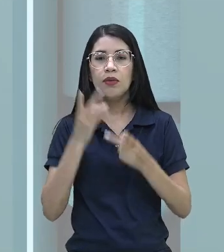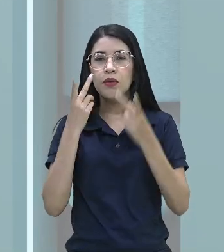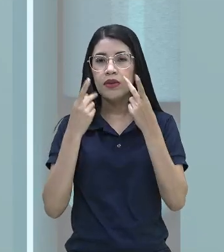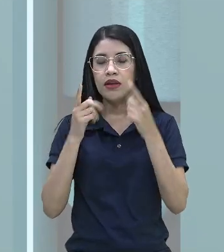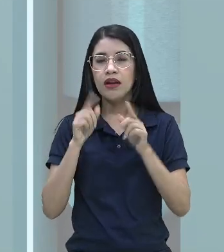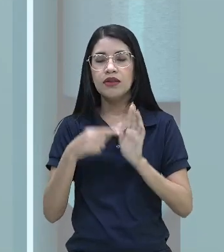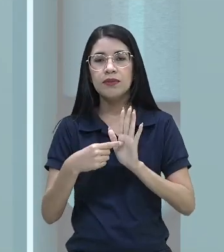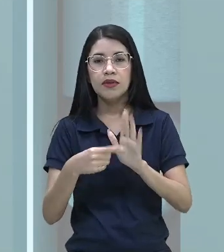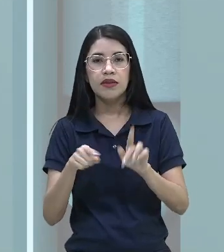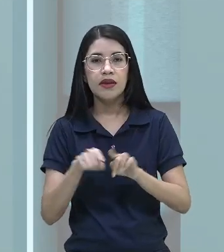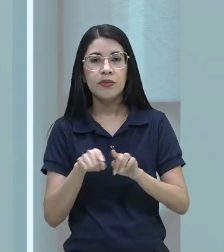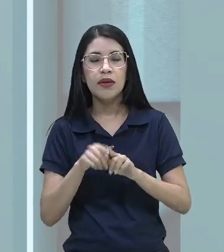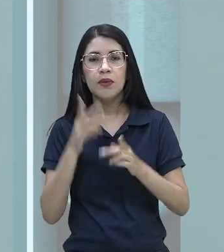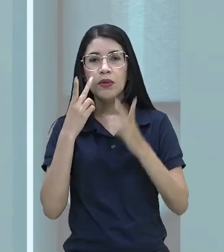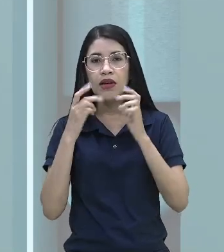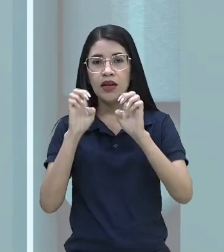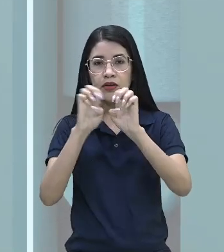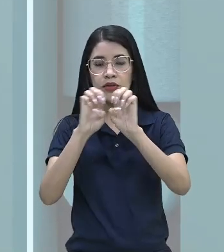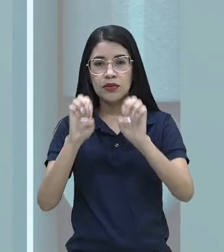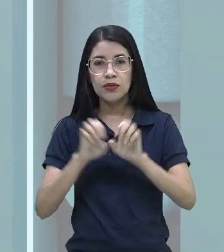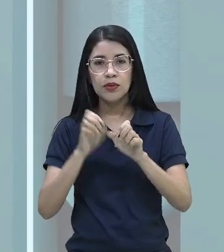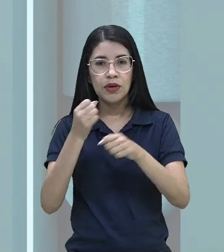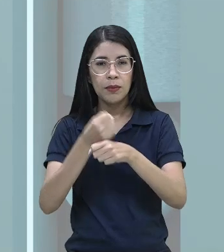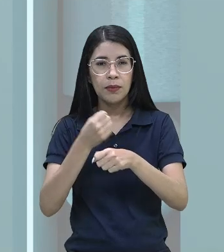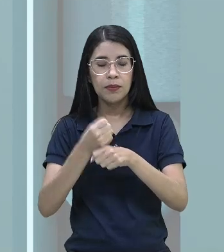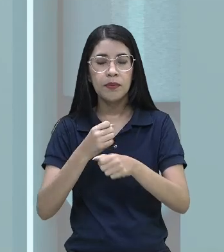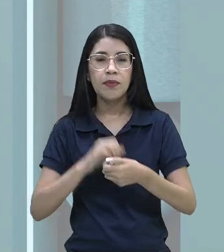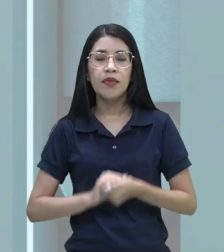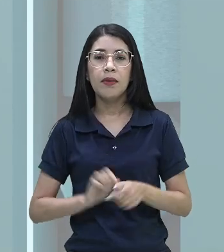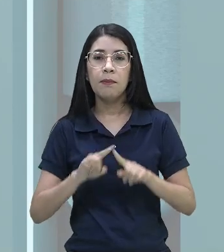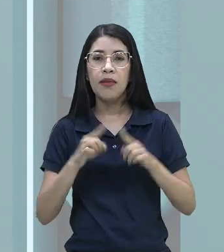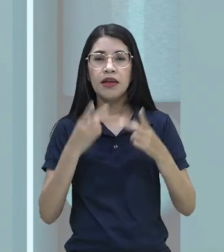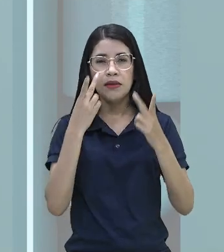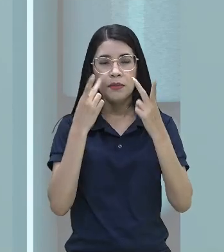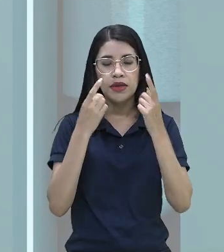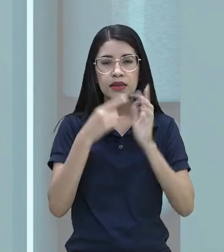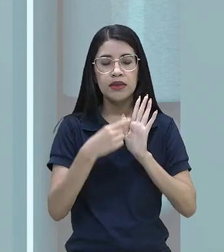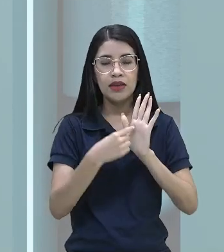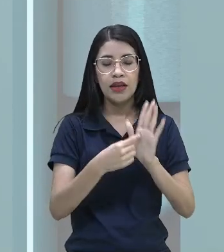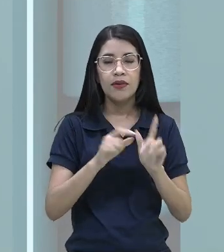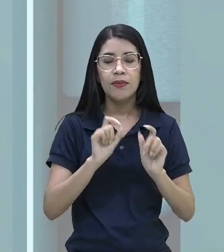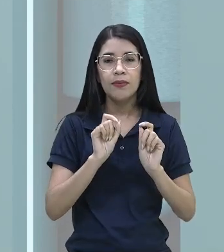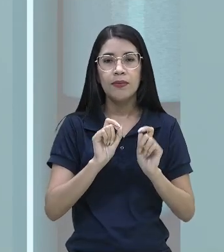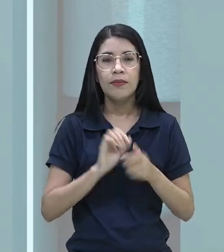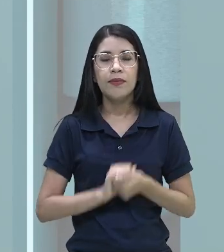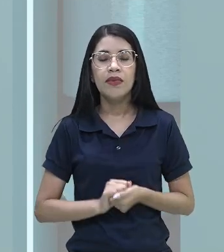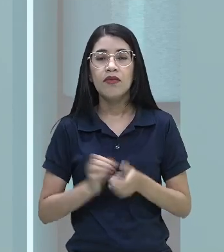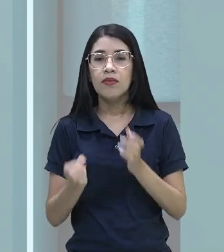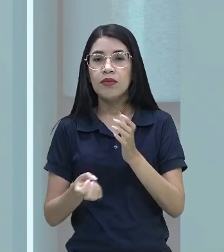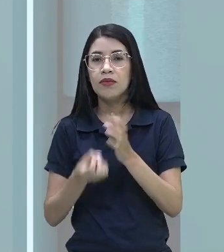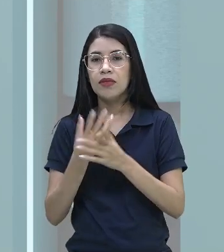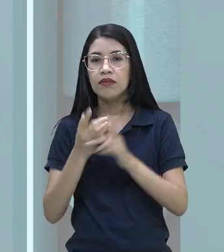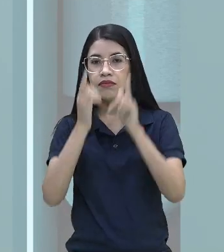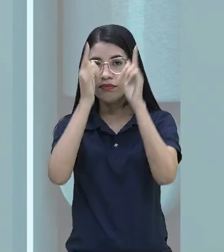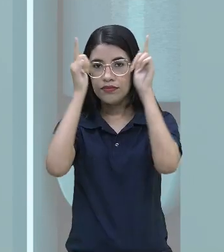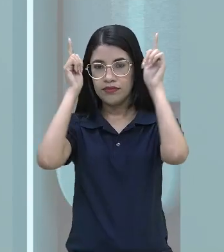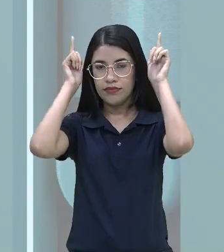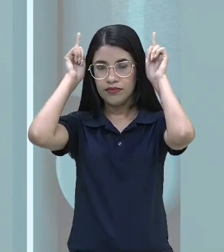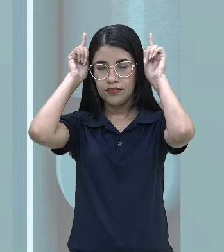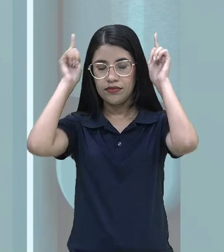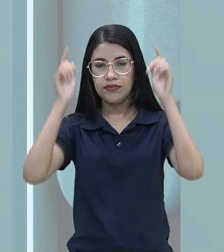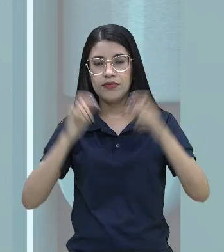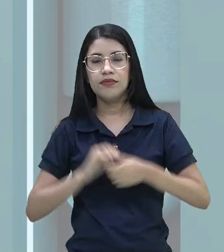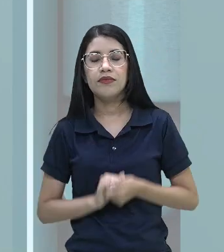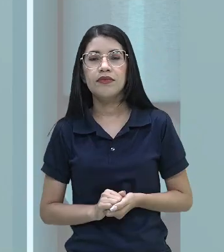ou teatro estrutura. Mas o teatro enquanto encenação, ele surge, né, na Grécia. Então, a